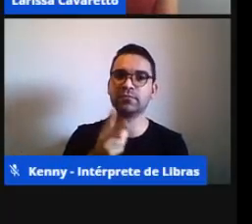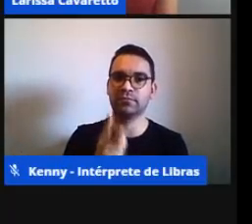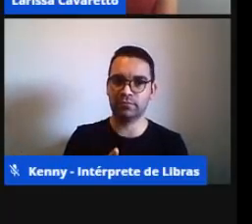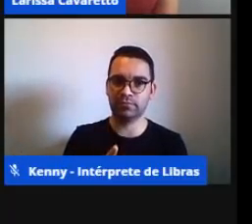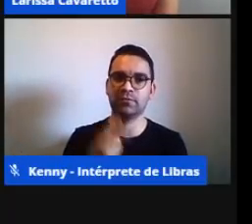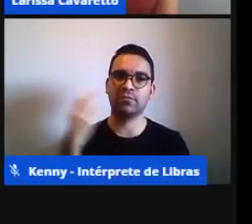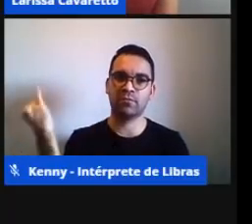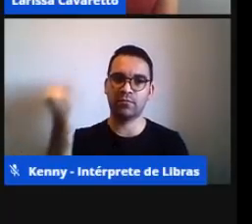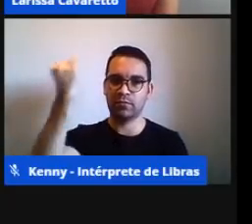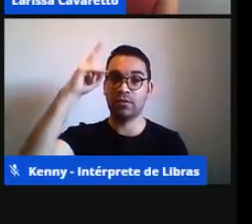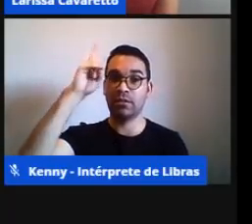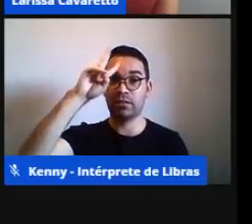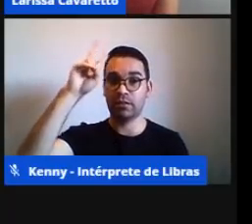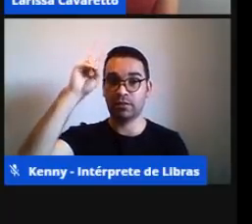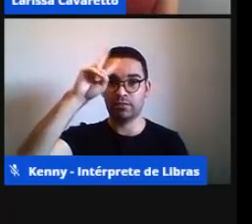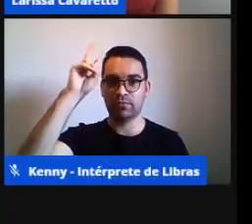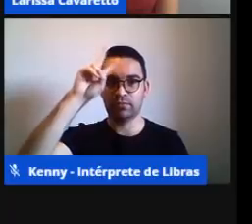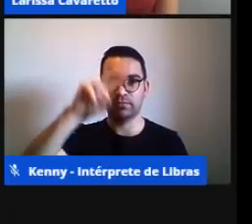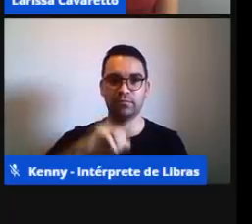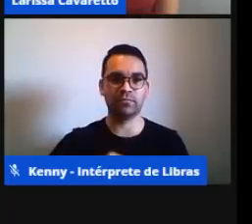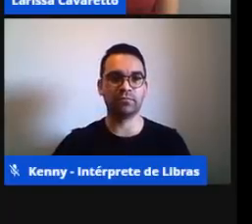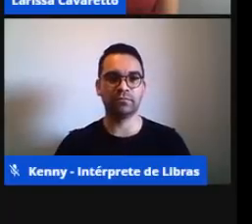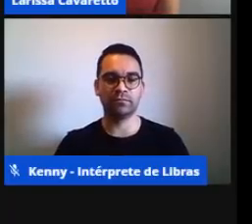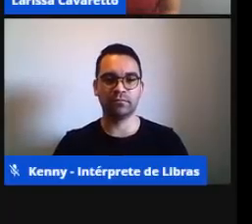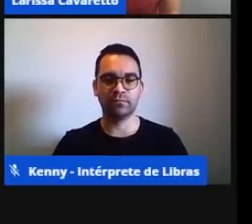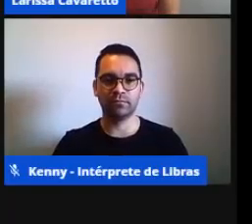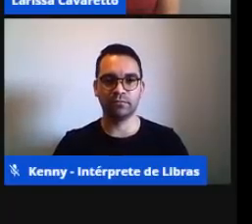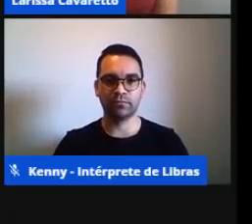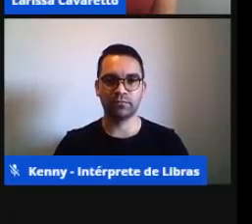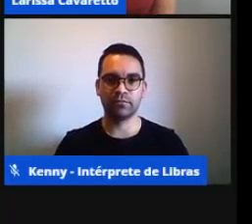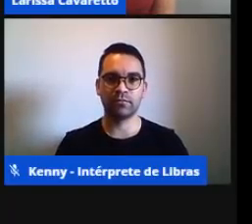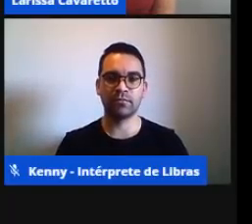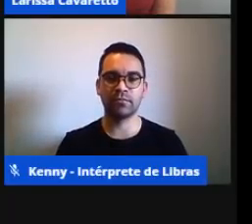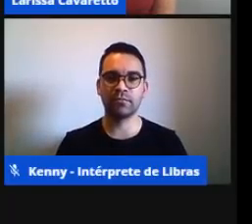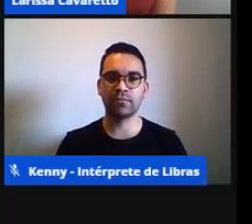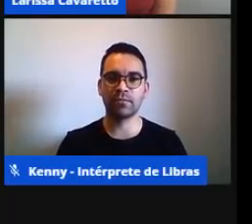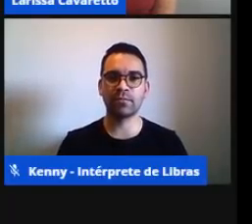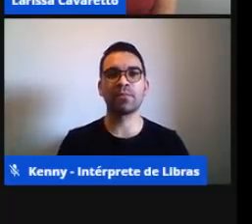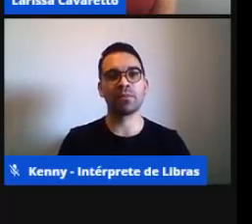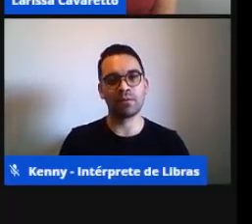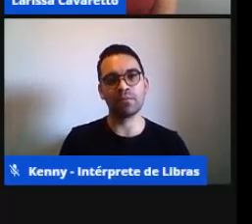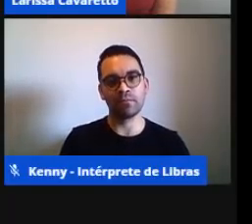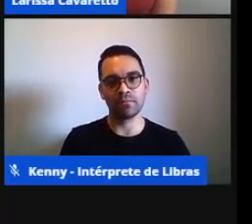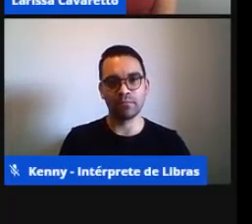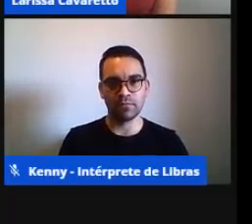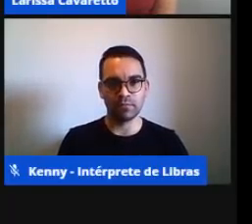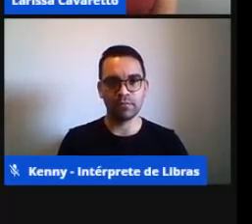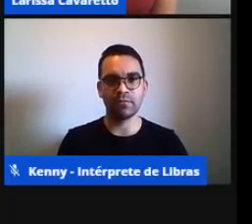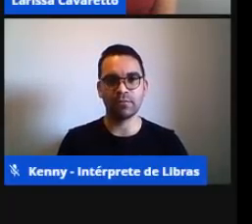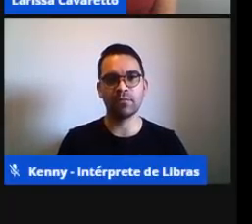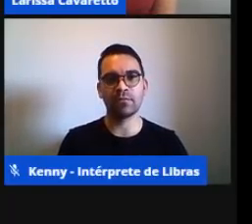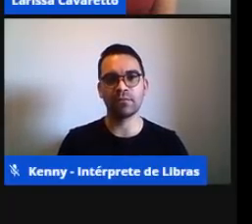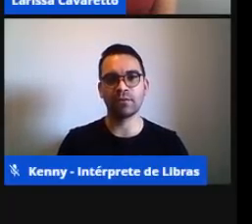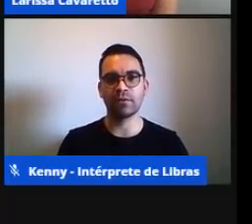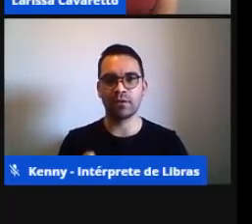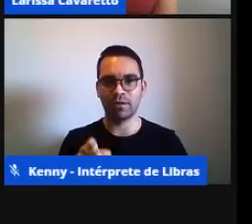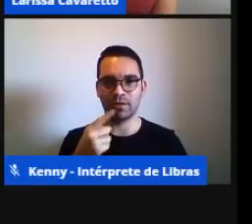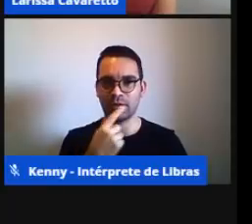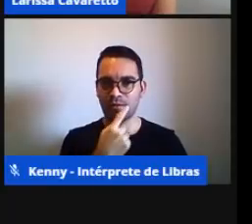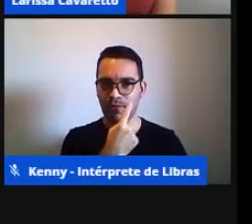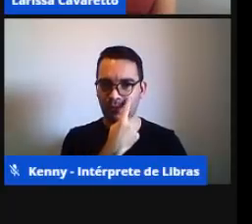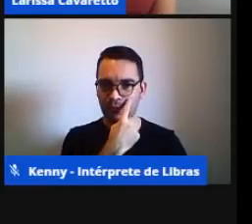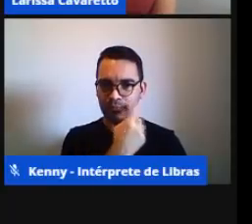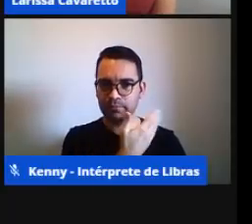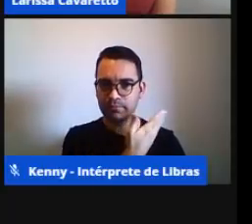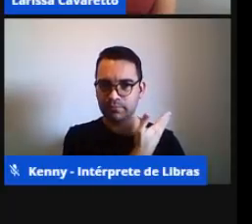tem que ser feito esse procedimento. Se possível, instalar pias e com papel toalha e